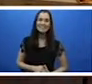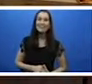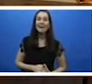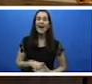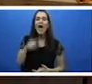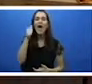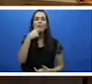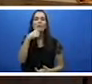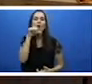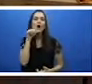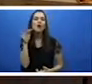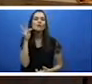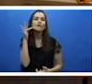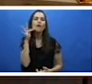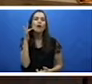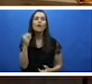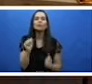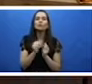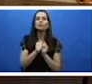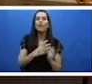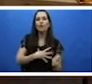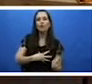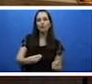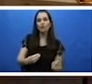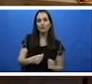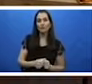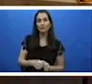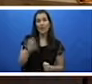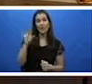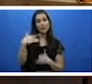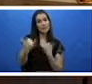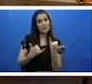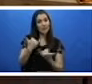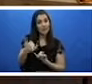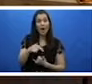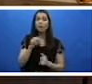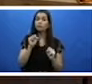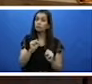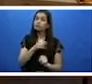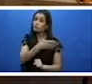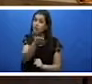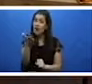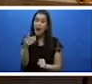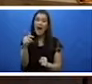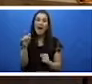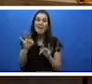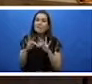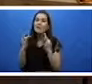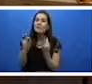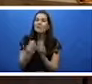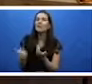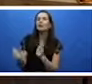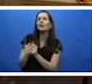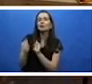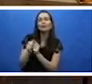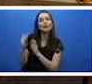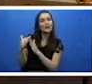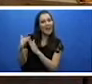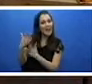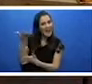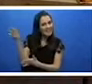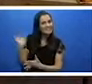mamãe com o filhotinho, tá? É só uma hora de brincar que você pode fazer aí na sua casa. Separa um